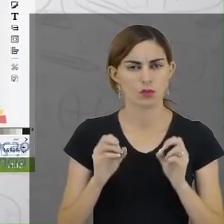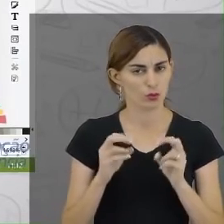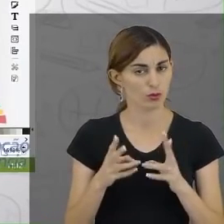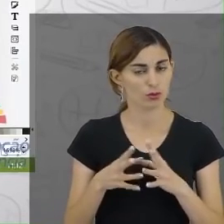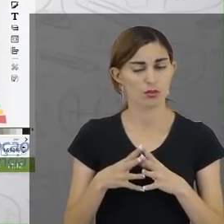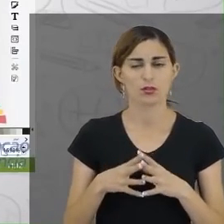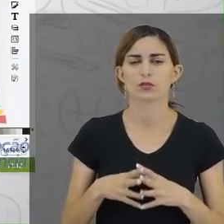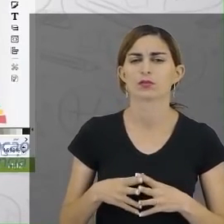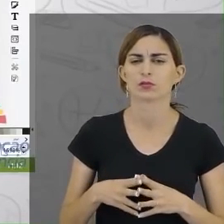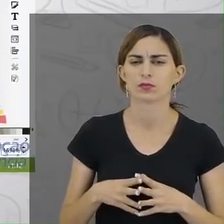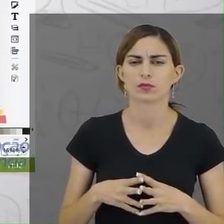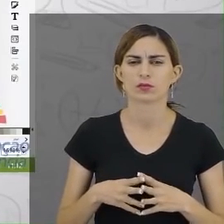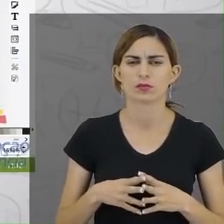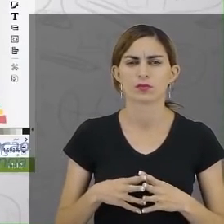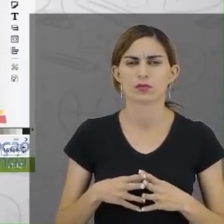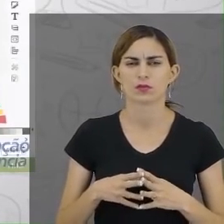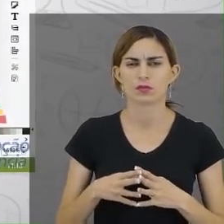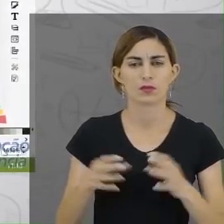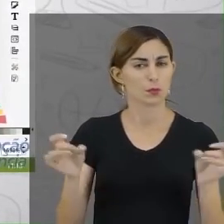Ok.